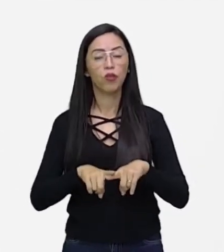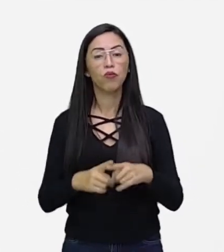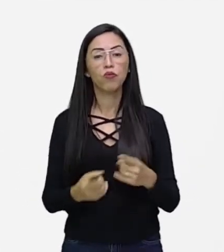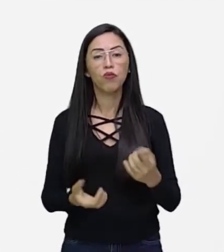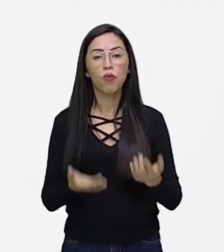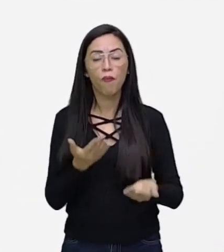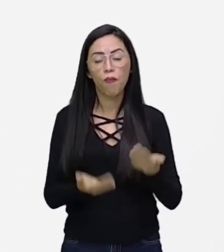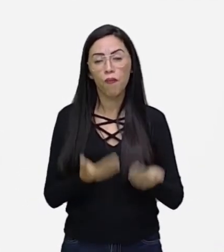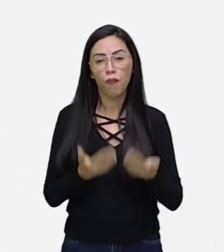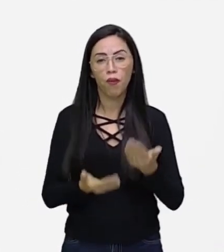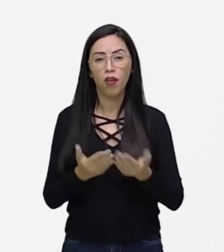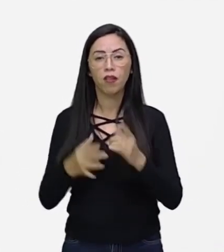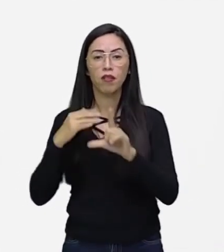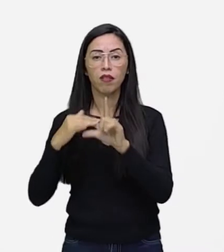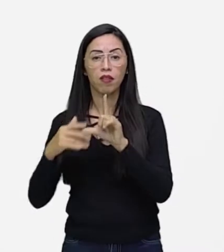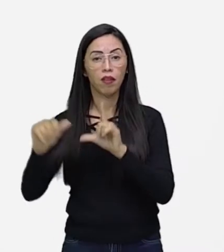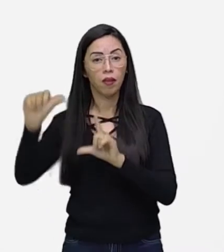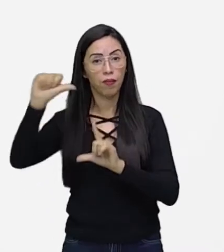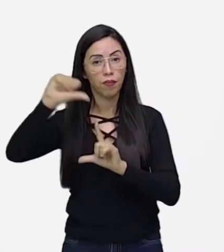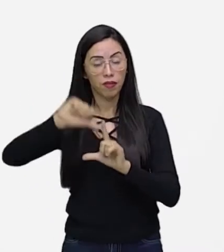e capacidade,